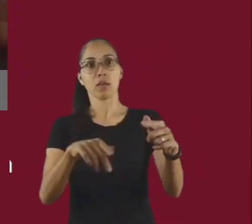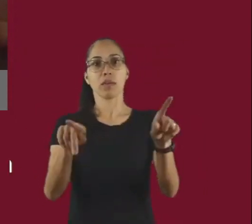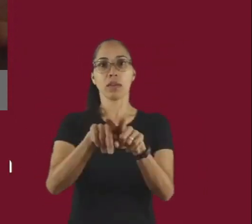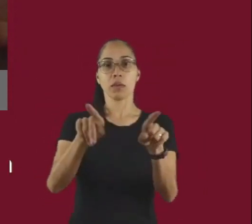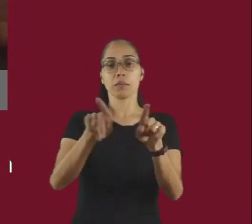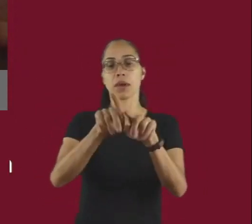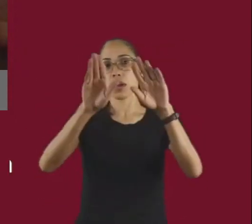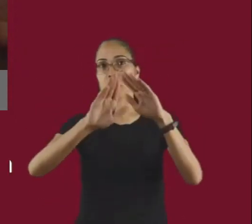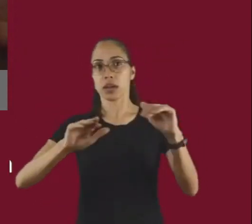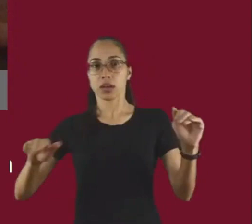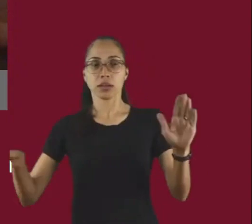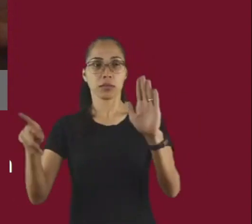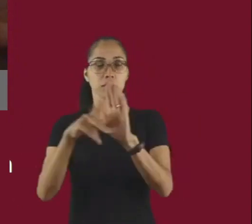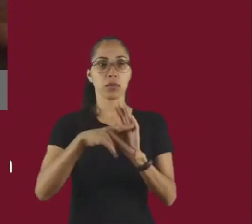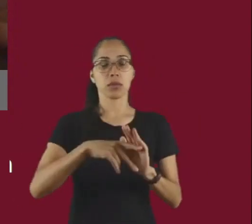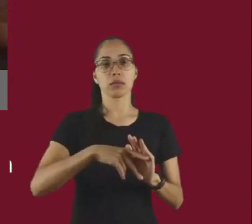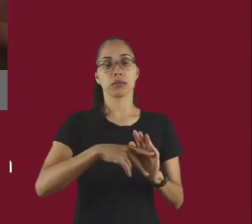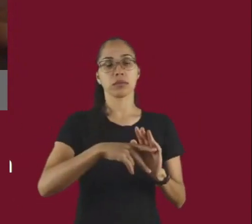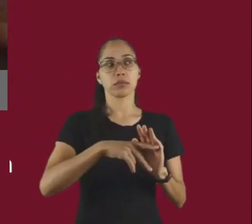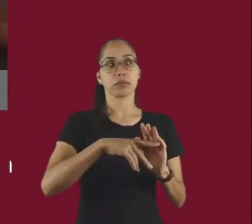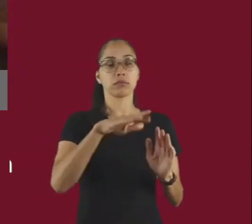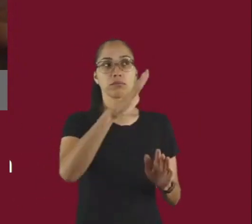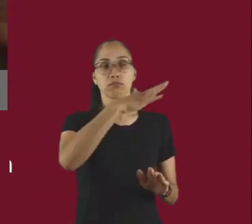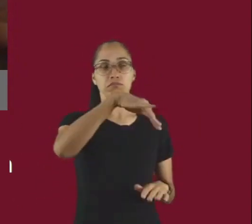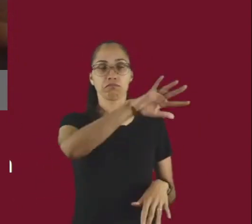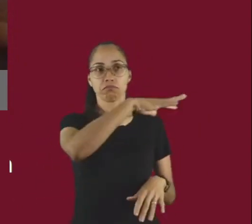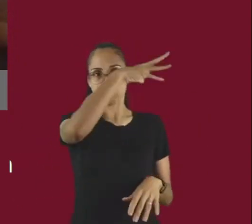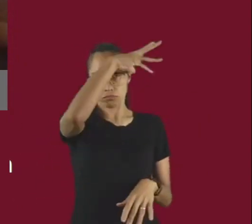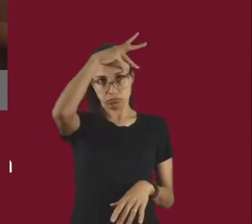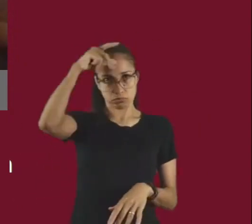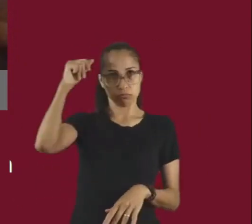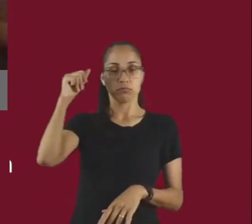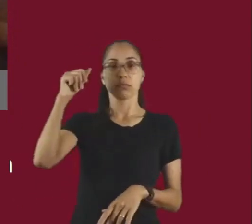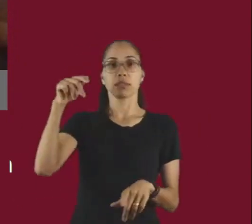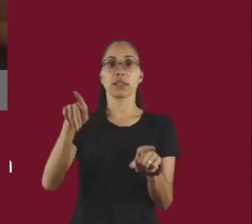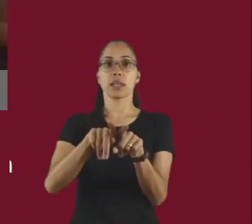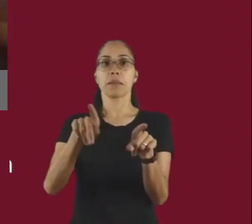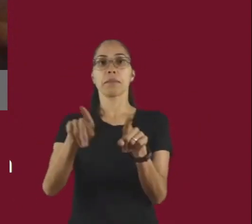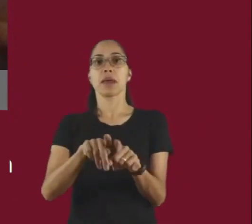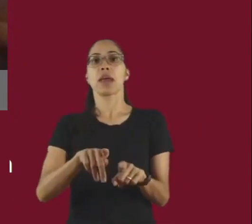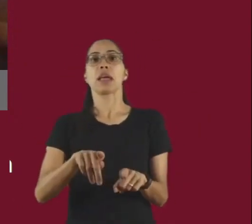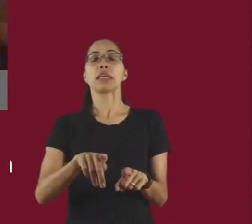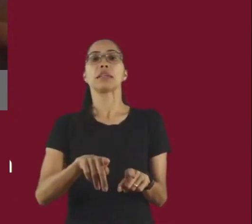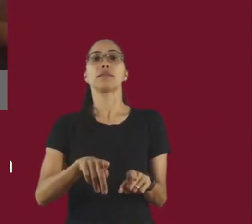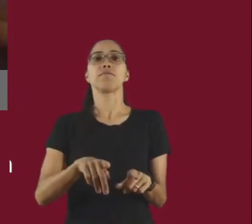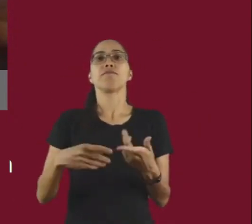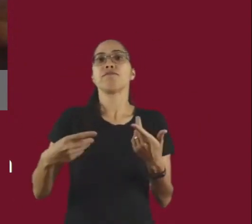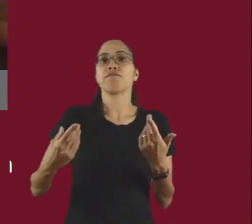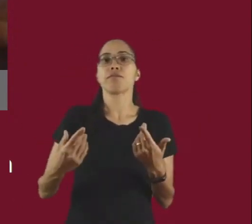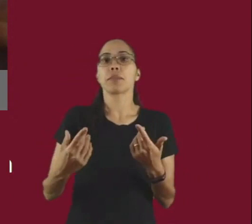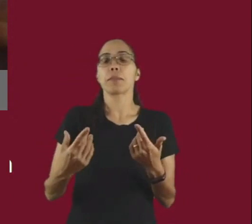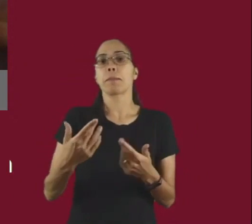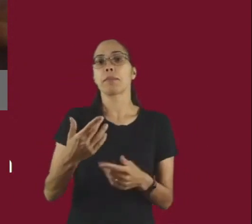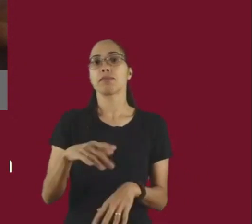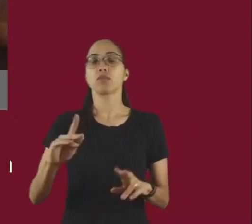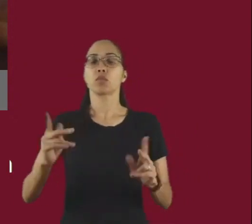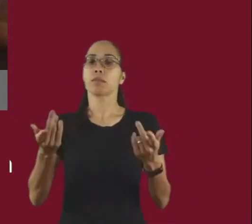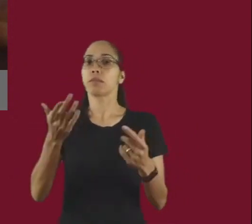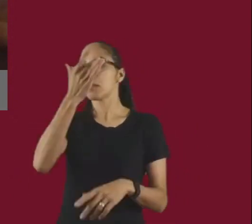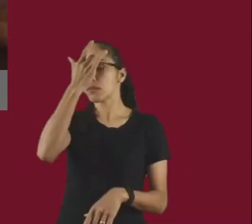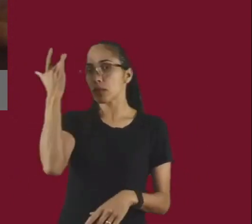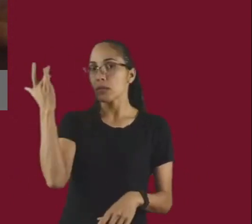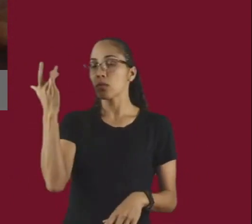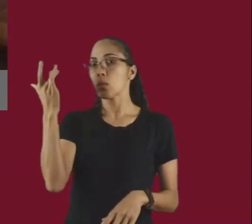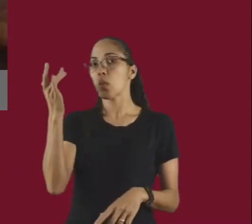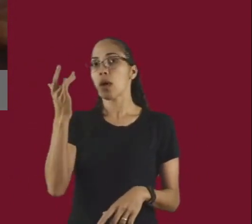os não-humanos. E aí, como é que isso vai ser representado? Então, a gente convidou cientistas,